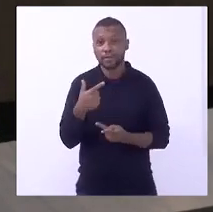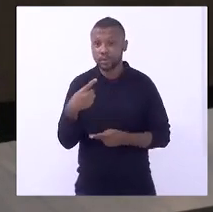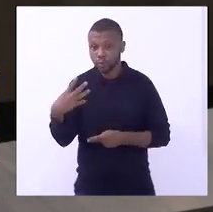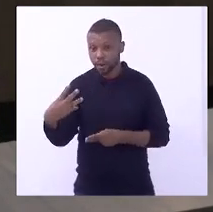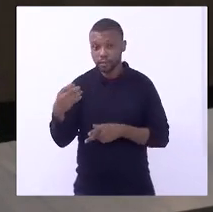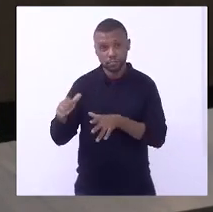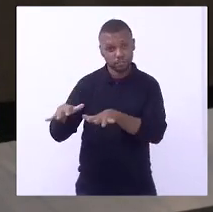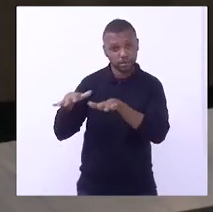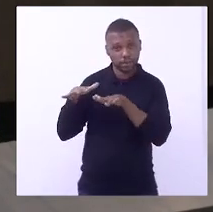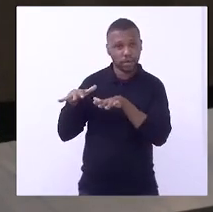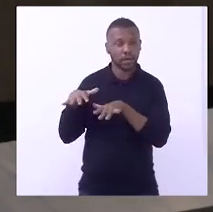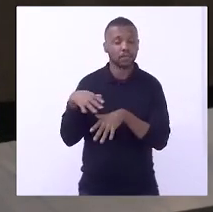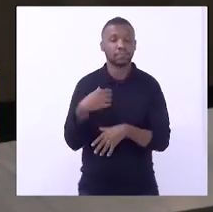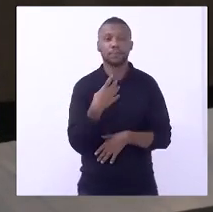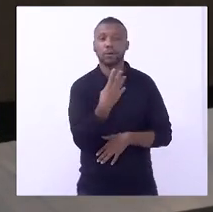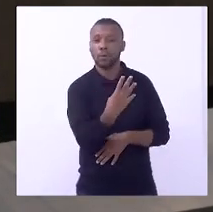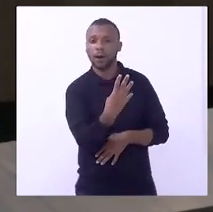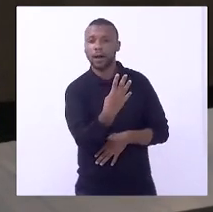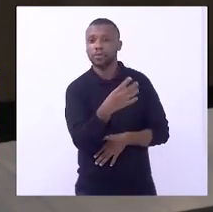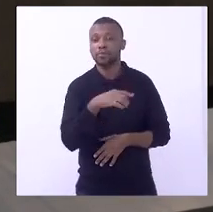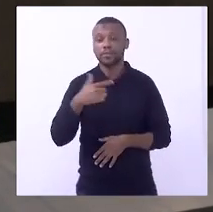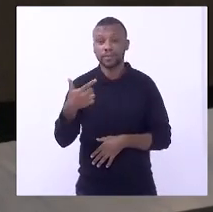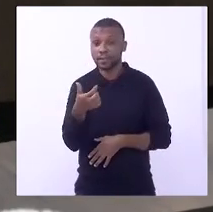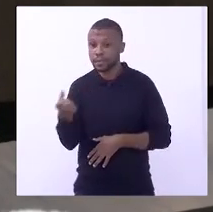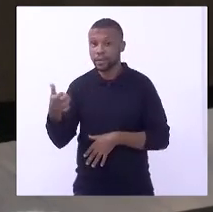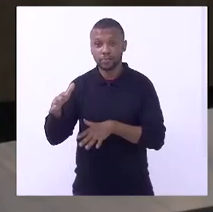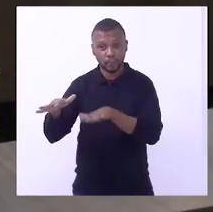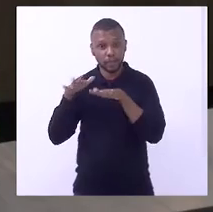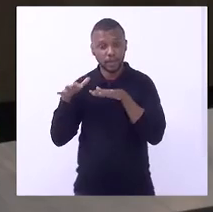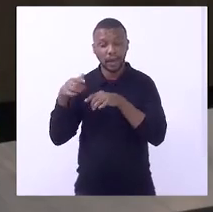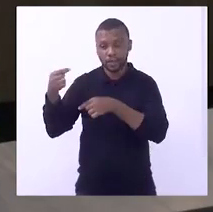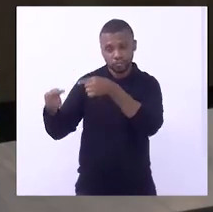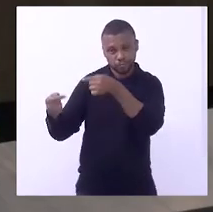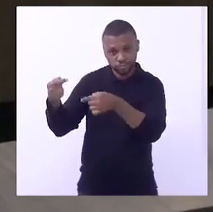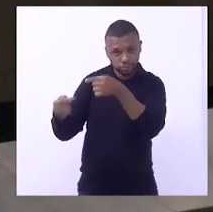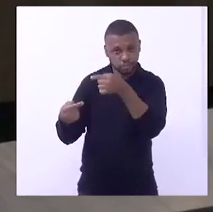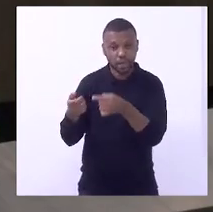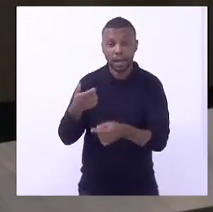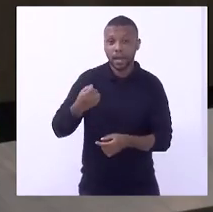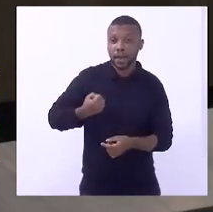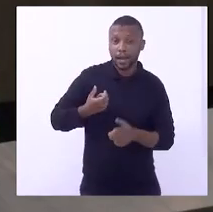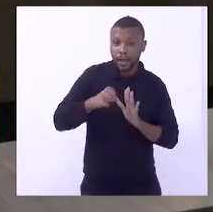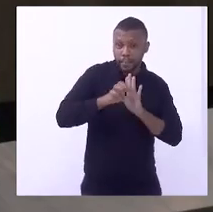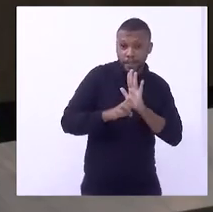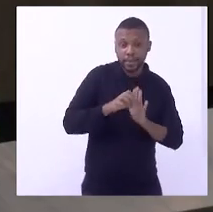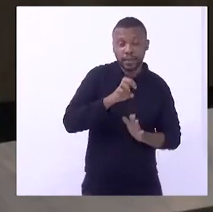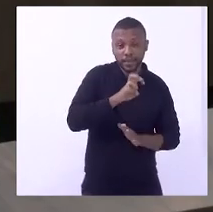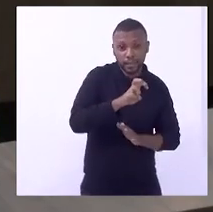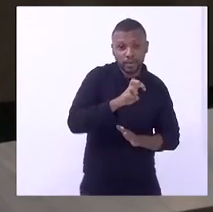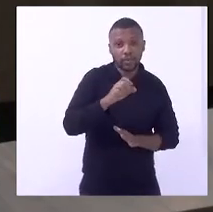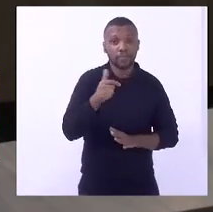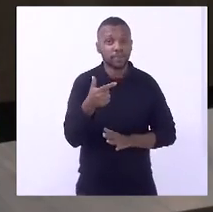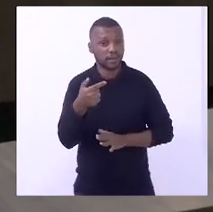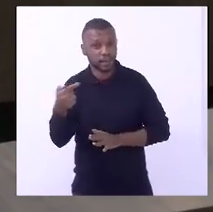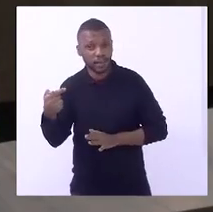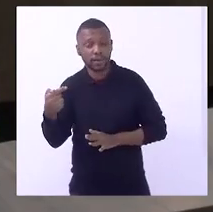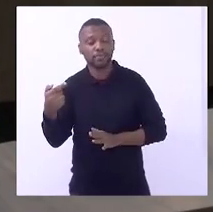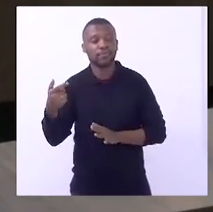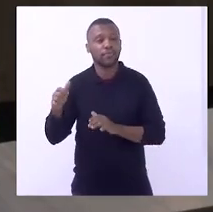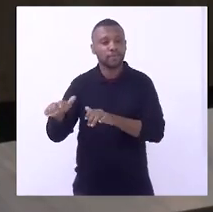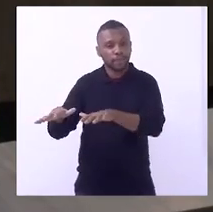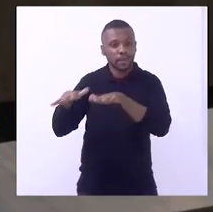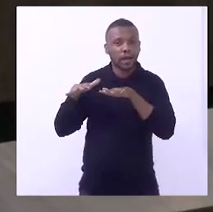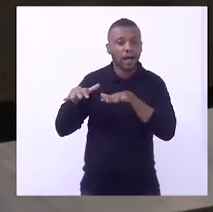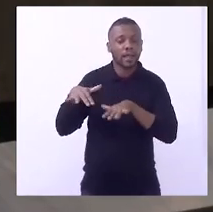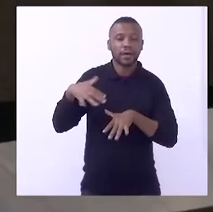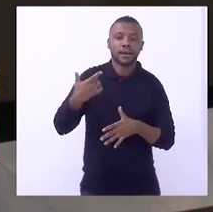Emenda 4 da Comissão de Meio Ambiente, emenda 26 de plenário. Emenda 5 da Comissão de Meio Ambiente, emenda 27 de plenário. Emenda 7 da